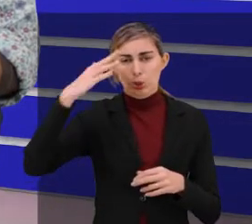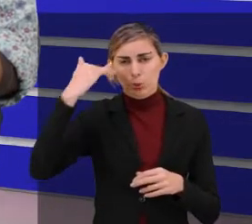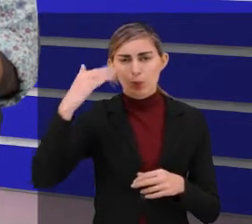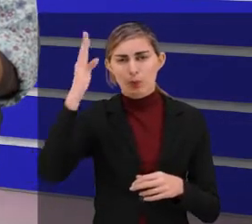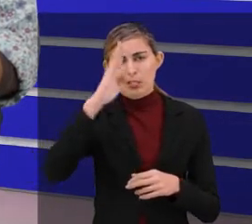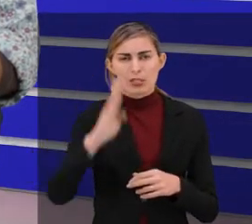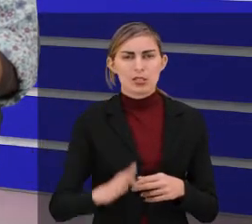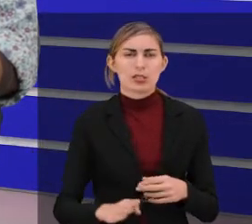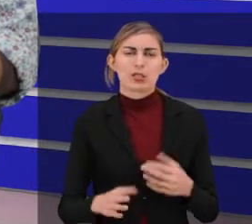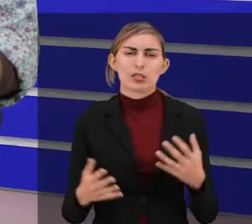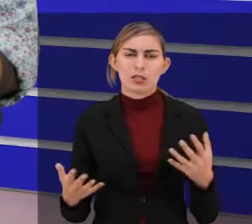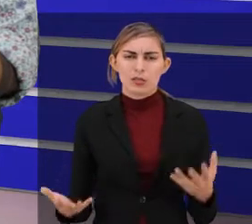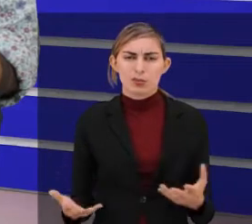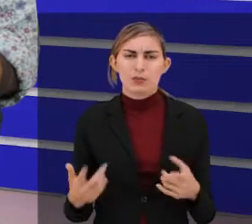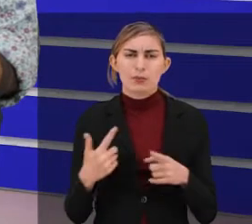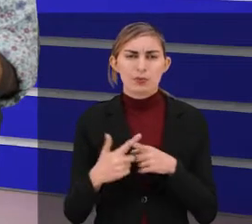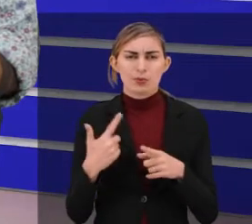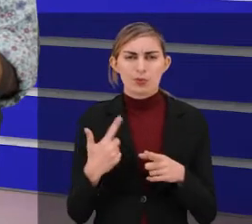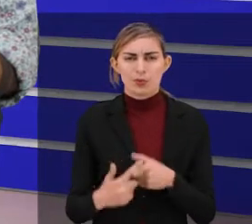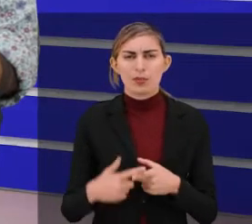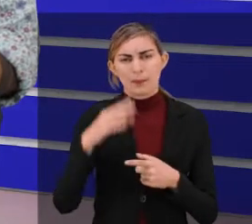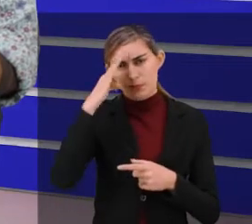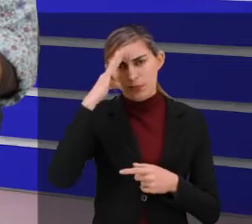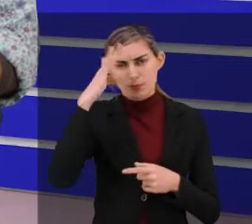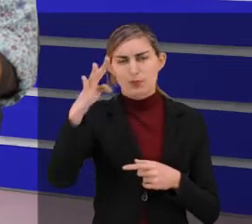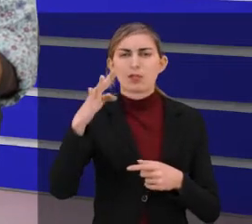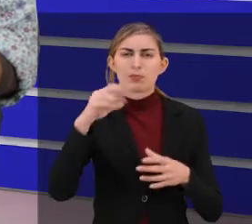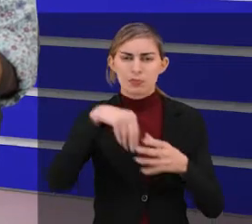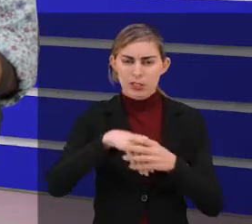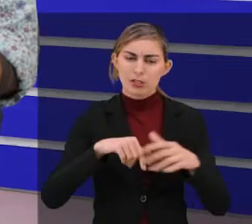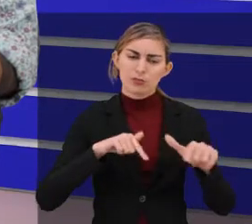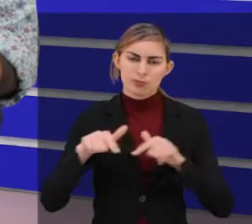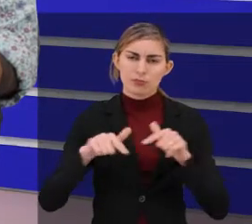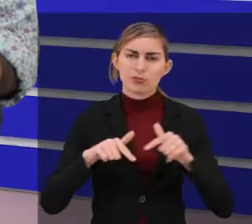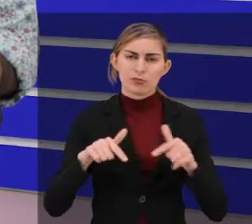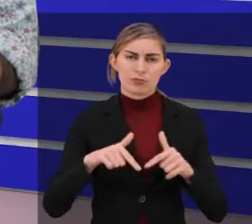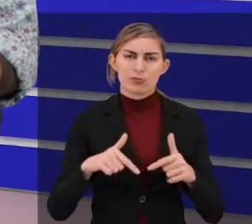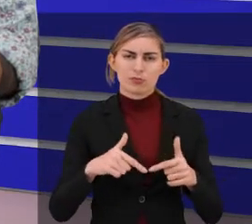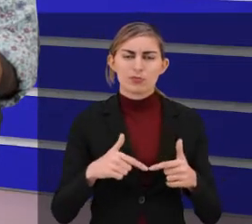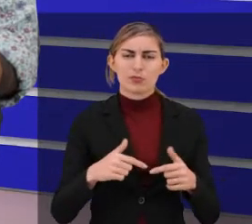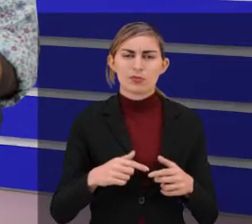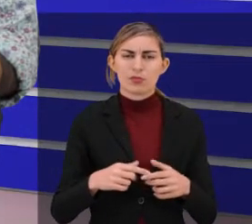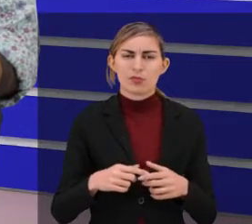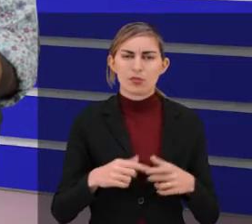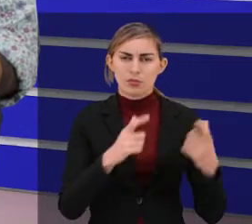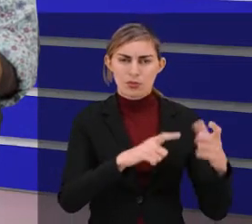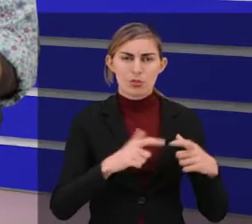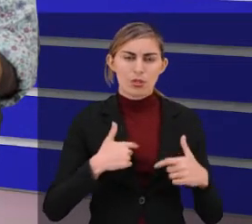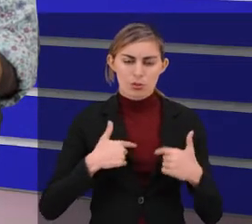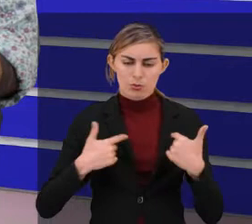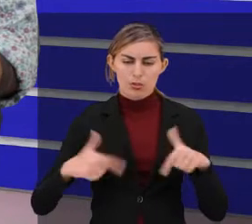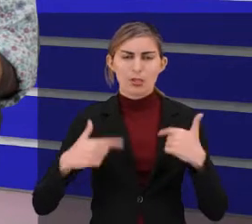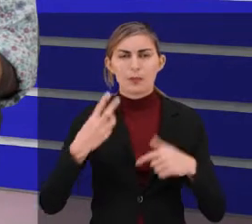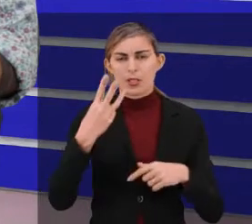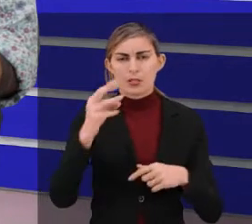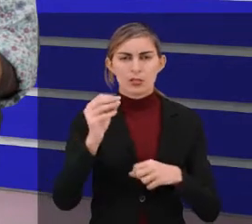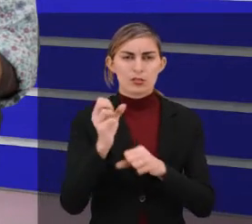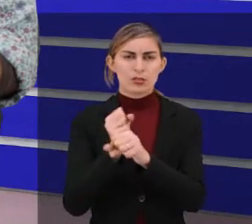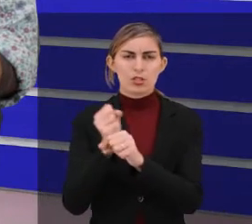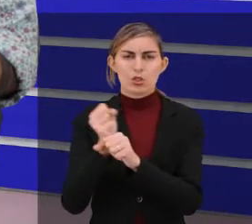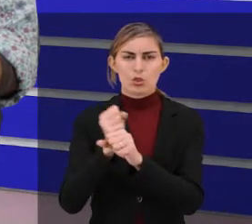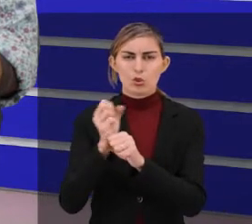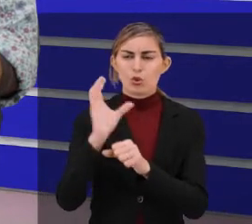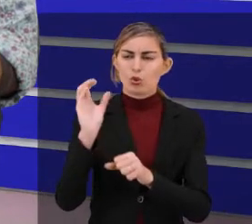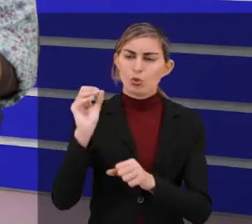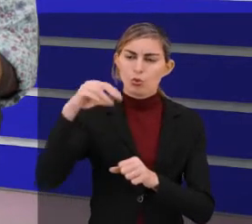temos que lutar contra isso, principalmente nas organizações. Eu trabalho há 30 anos